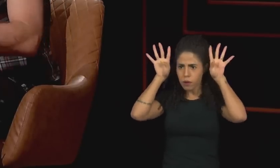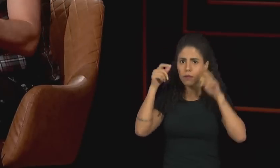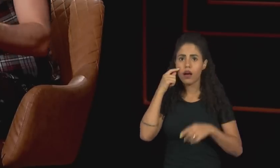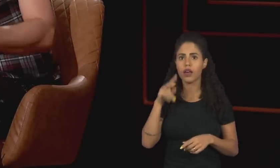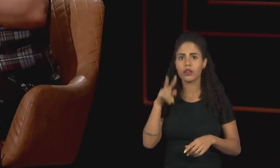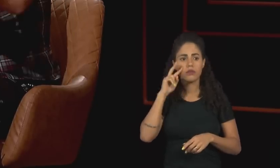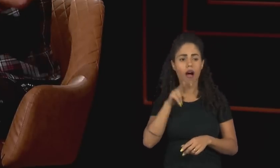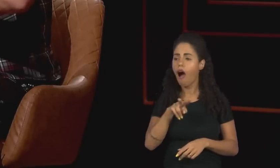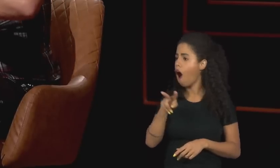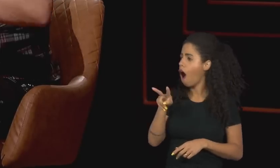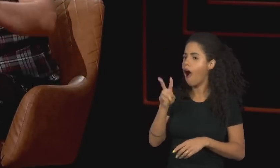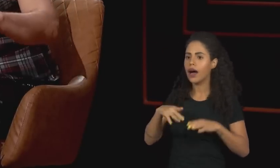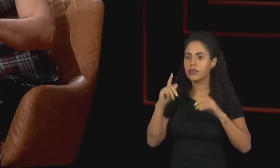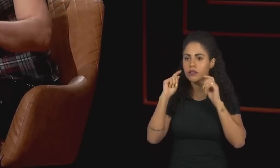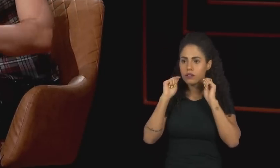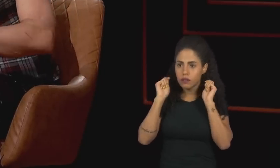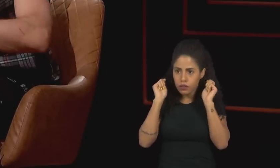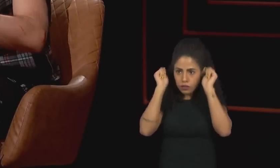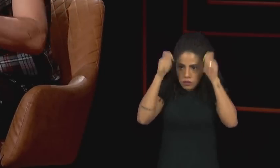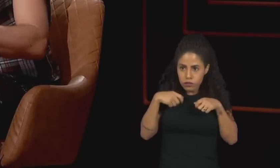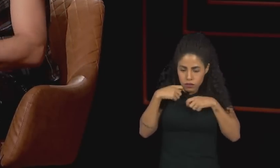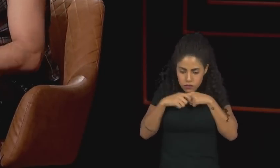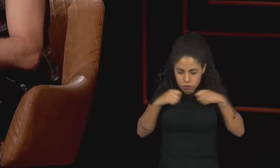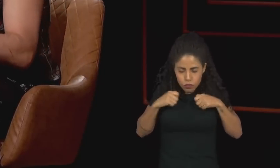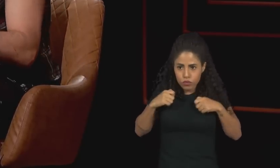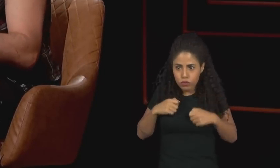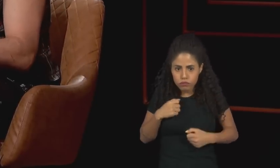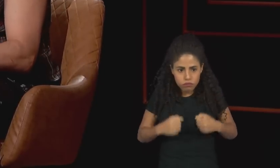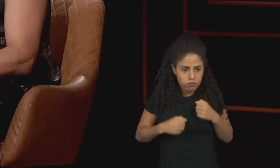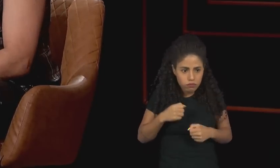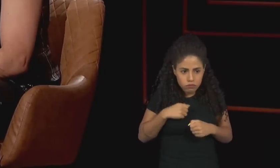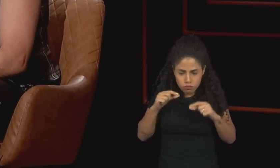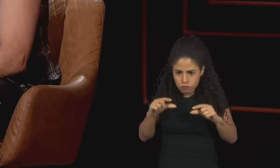mesmo, já quebra, né? Então, vai